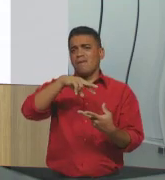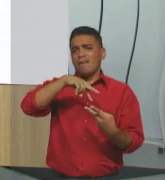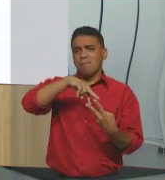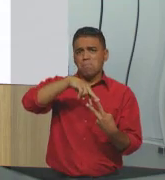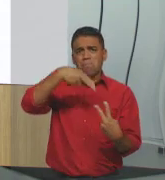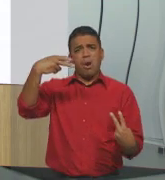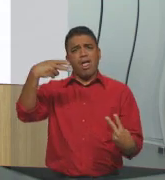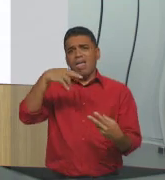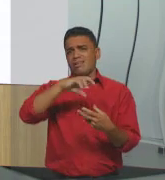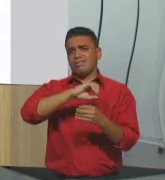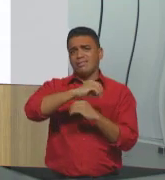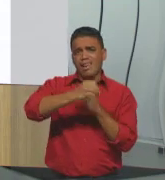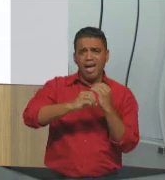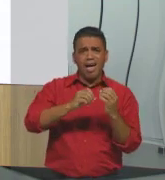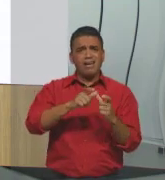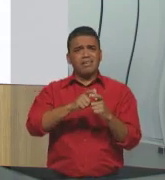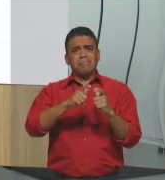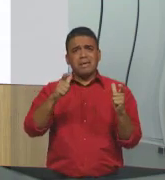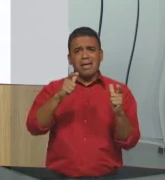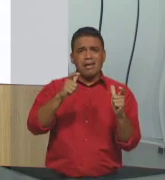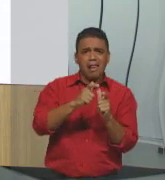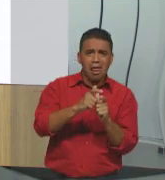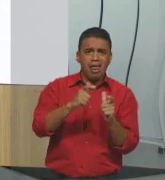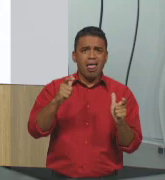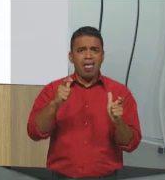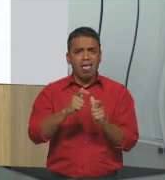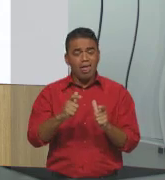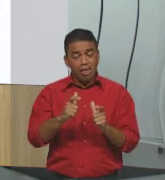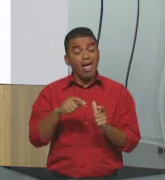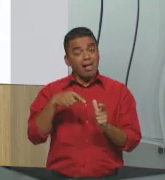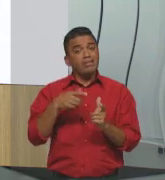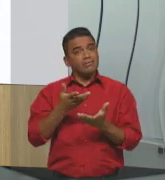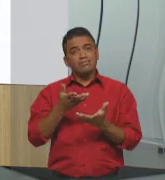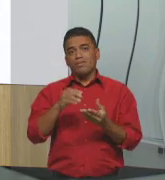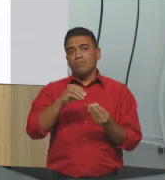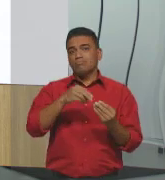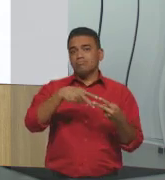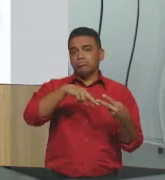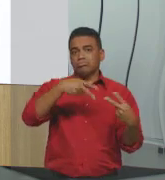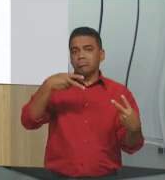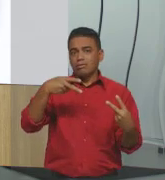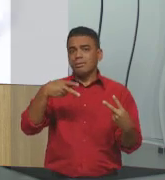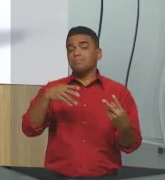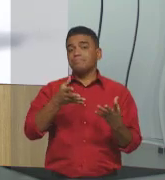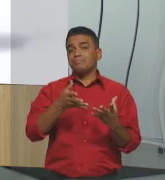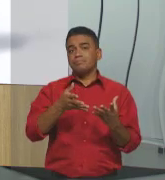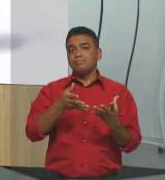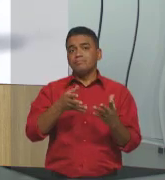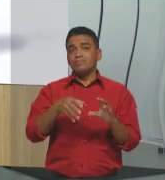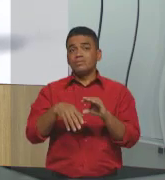exemplo, em vários tamanhos, essas moléculas elas vão andar de uma parte